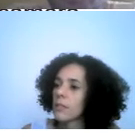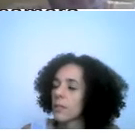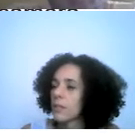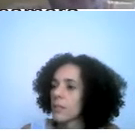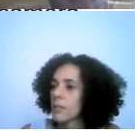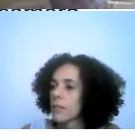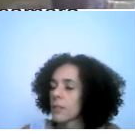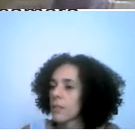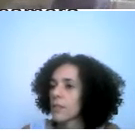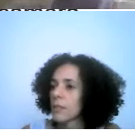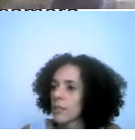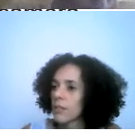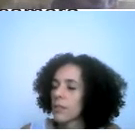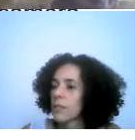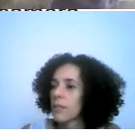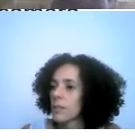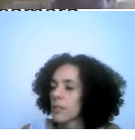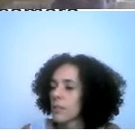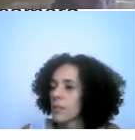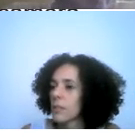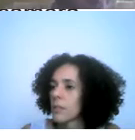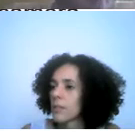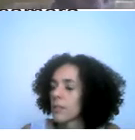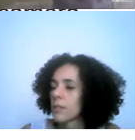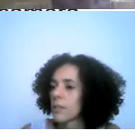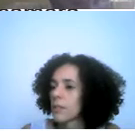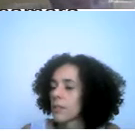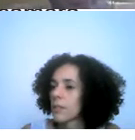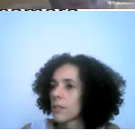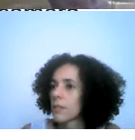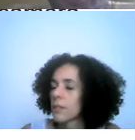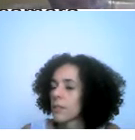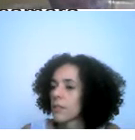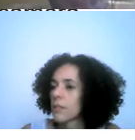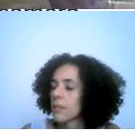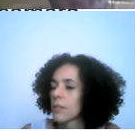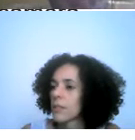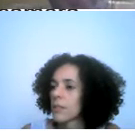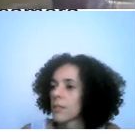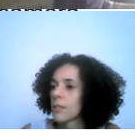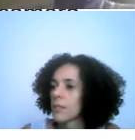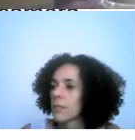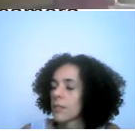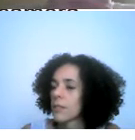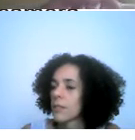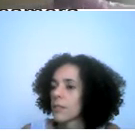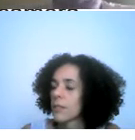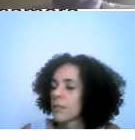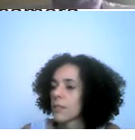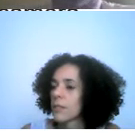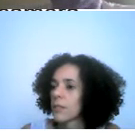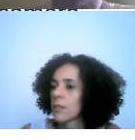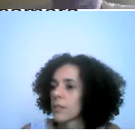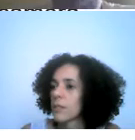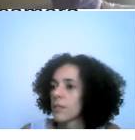predadores, herbívoros e ou próprios competidores na região. E aquele novo ambiente que